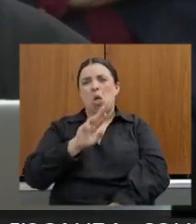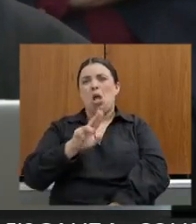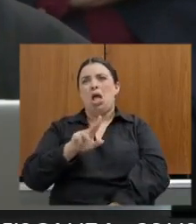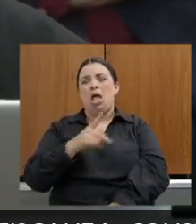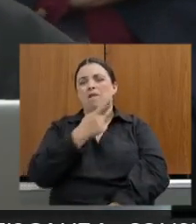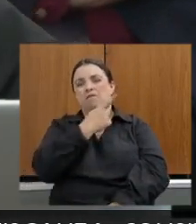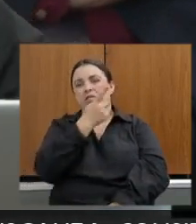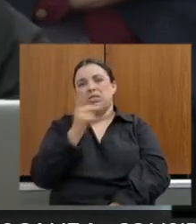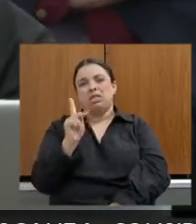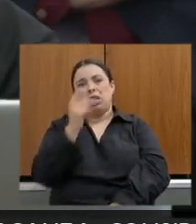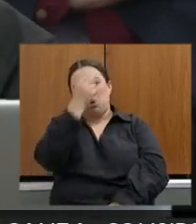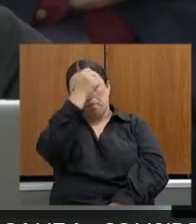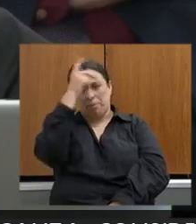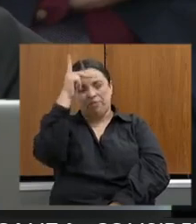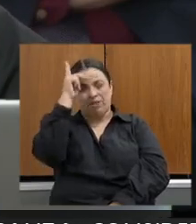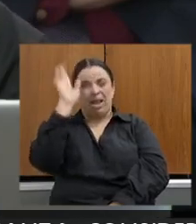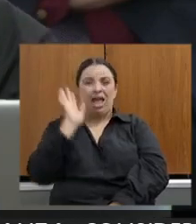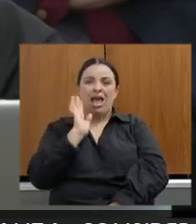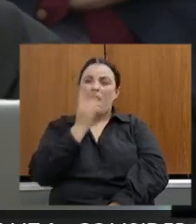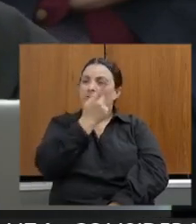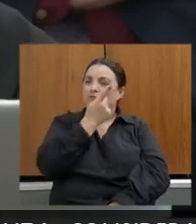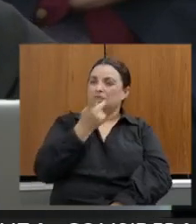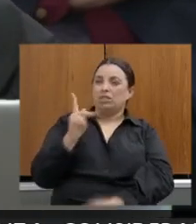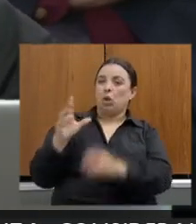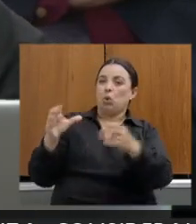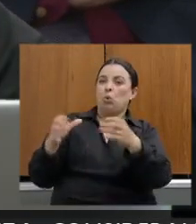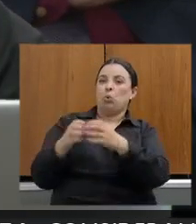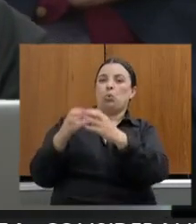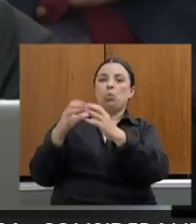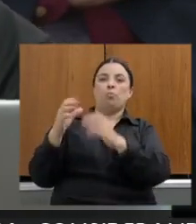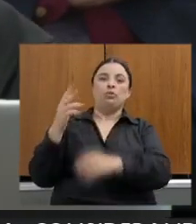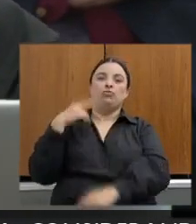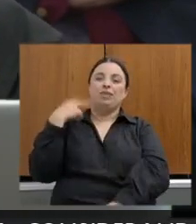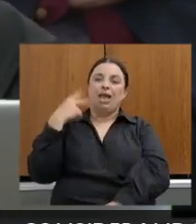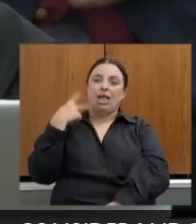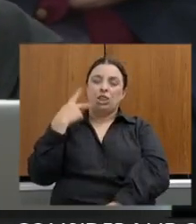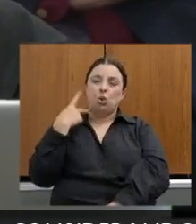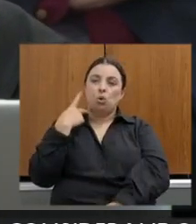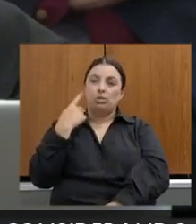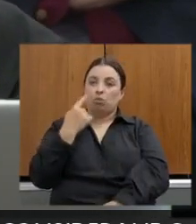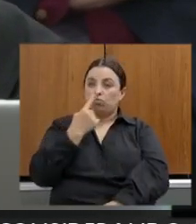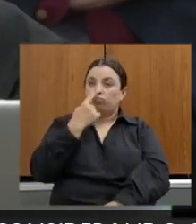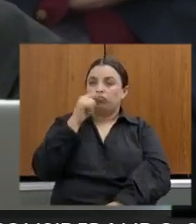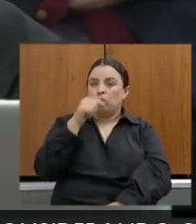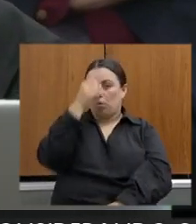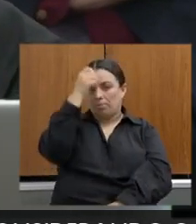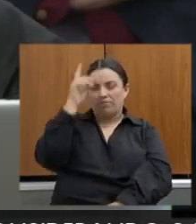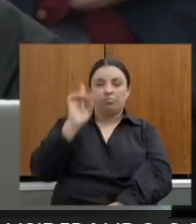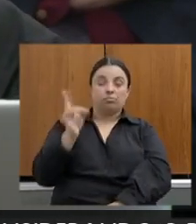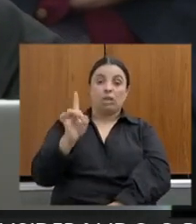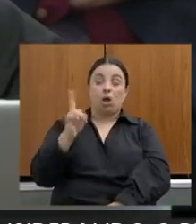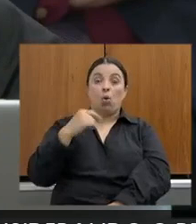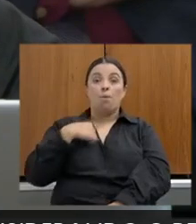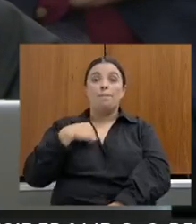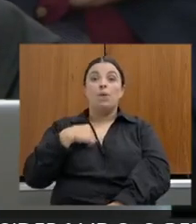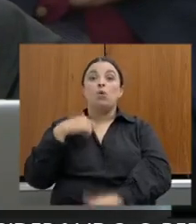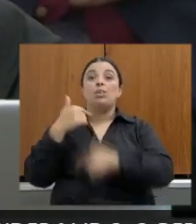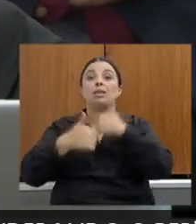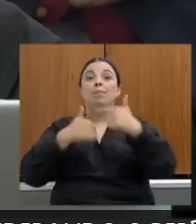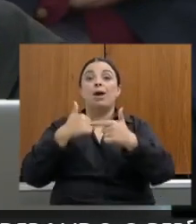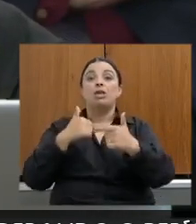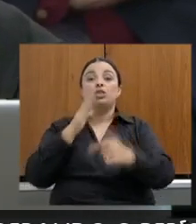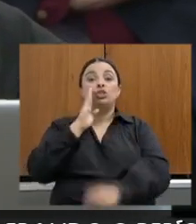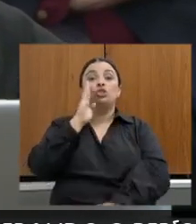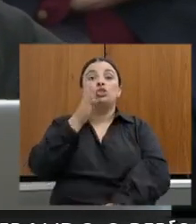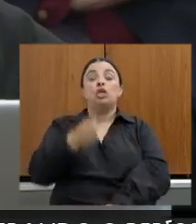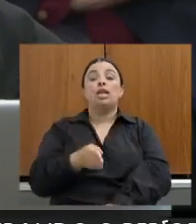é o grupo de vereadores pertencente àquele grupo do prefeito não tem esse alto o meu trabalho direto com